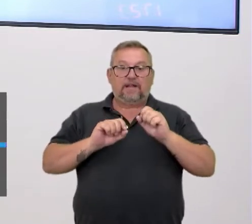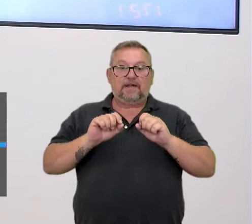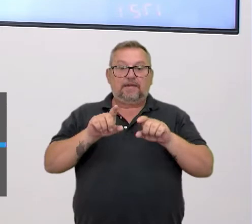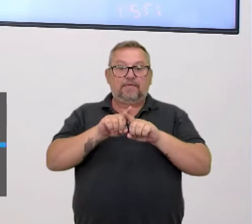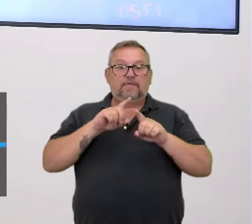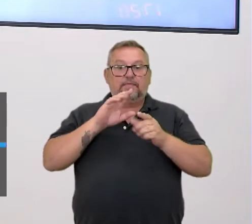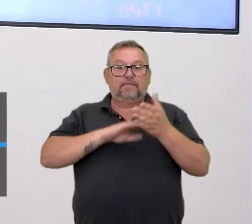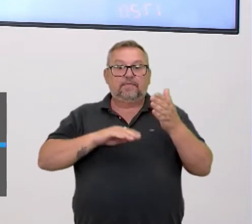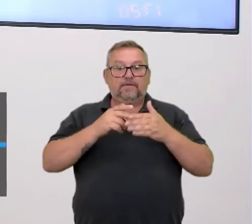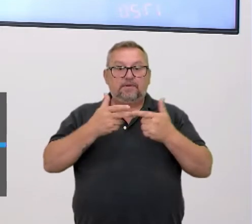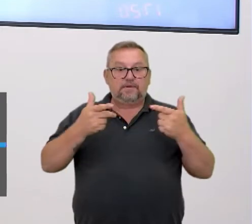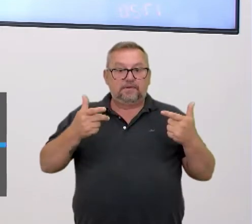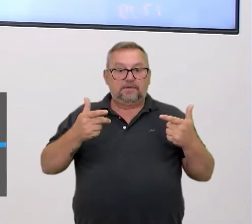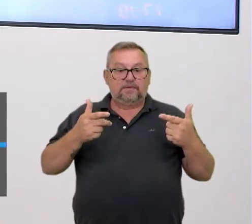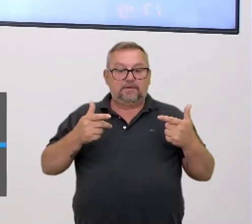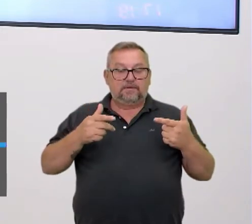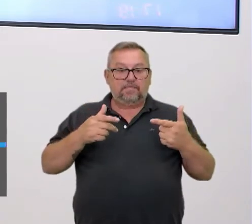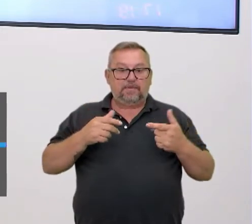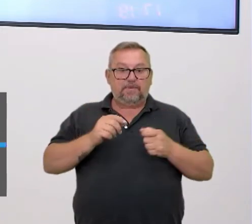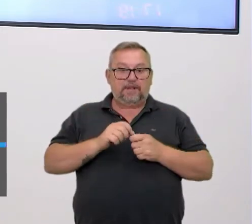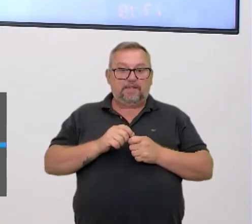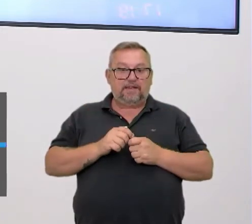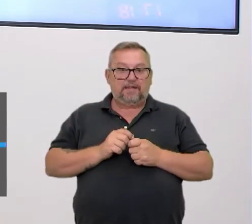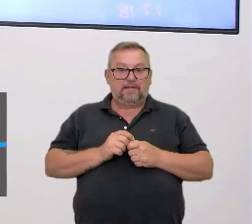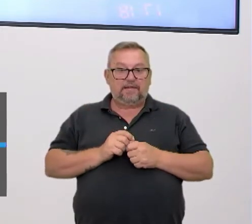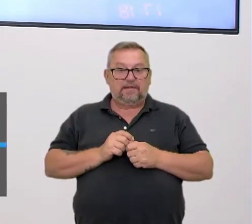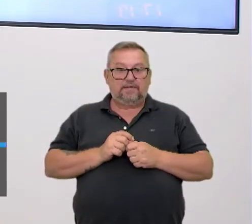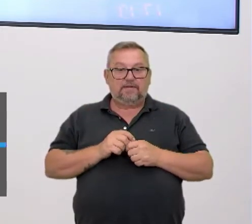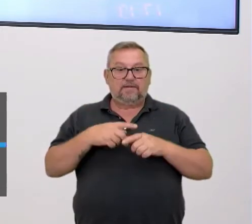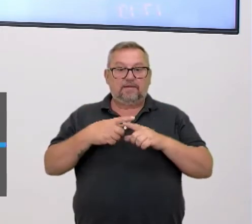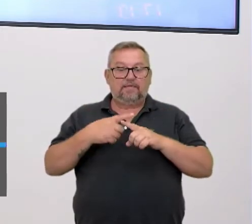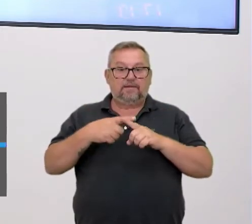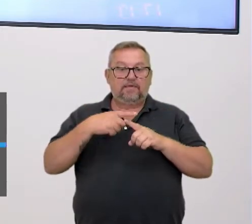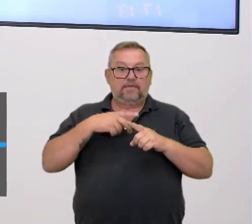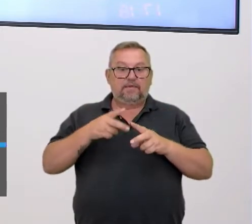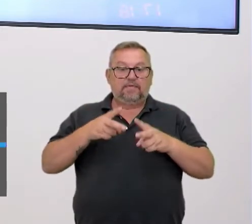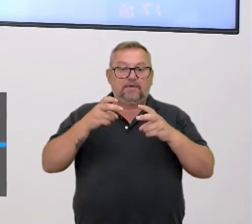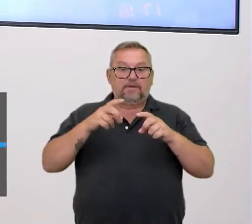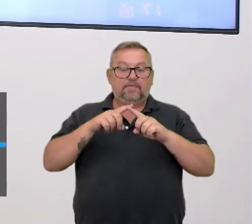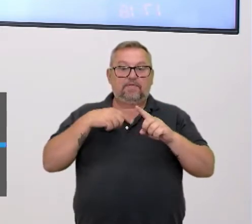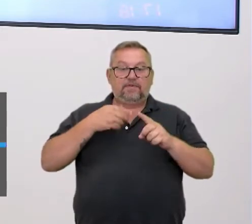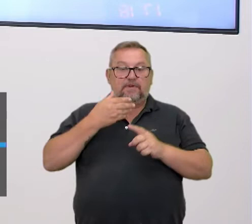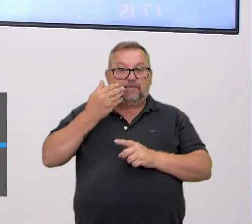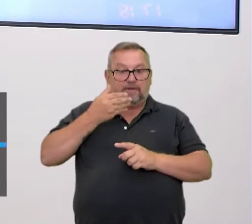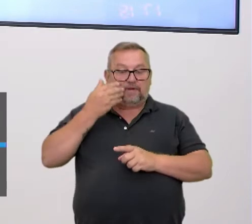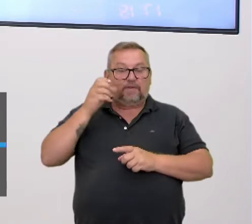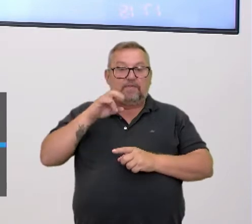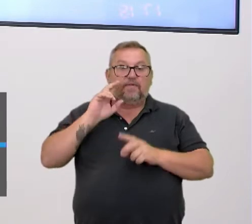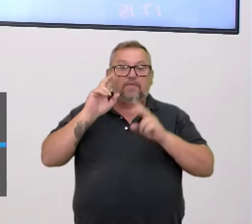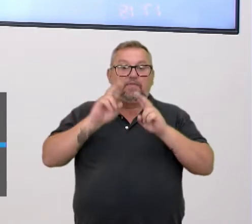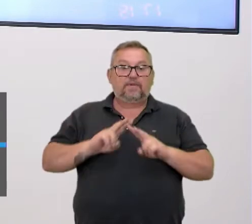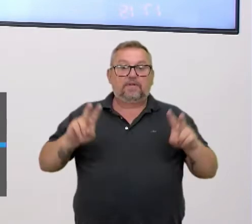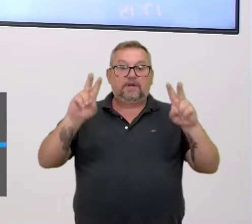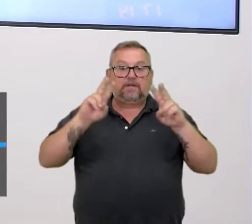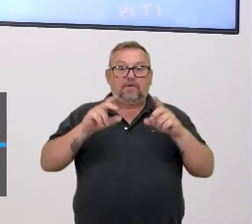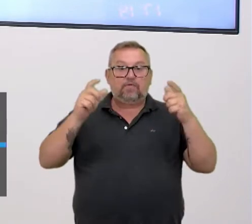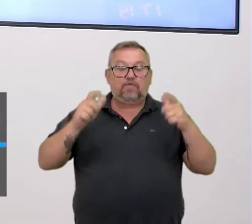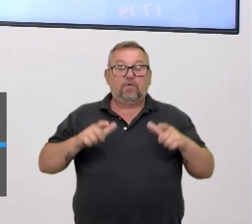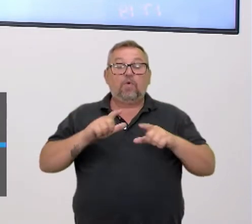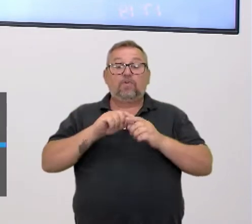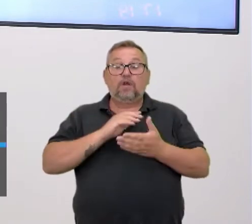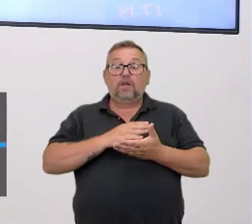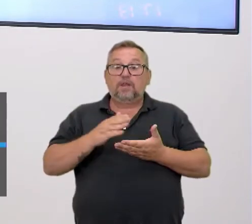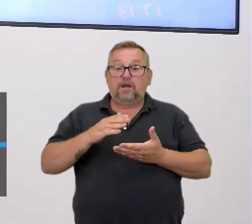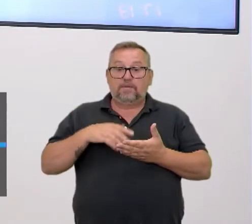essa estrutura. Então, feito isso, o que é que você percebe? Que fica fácil a visualização de onde a etapa